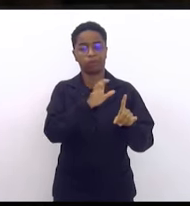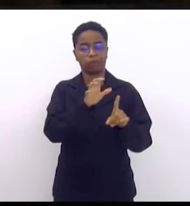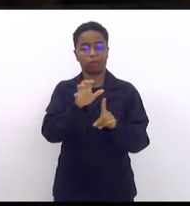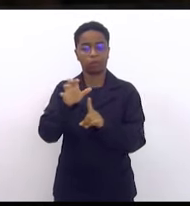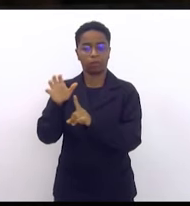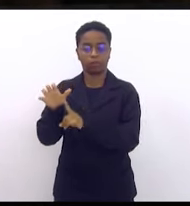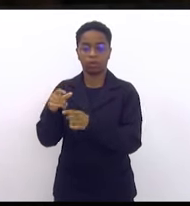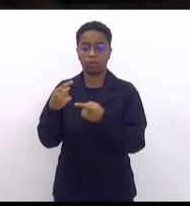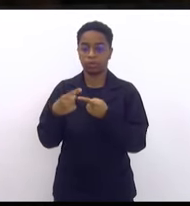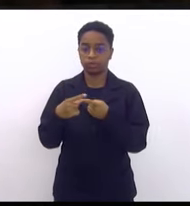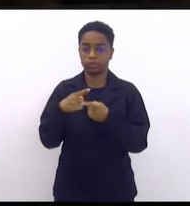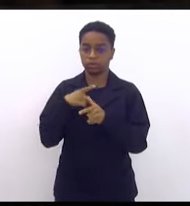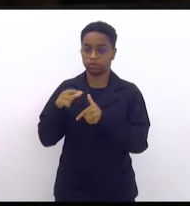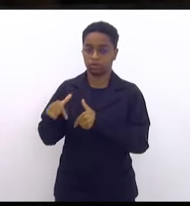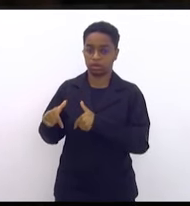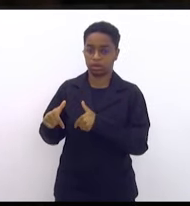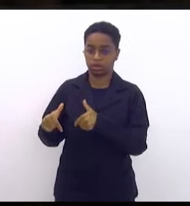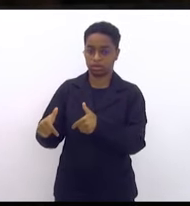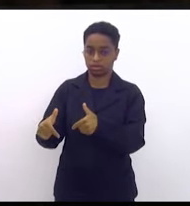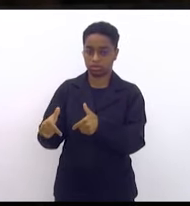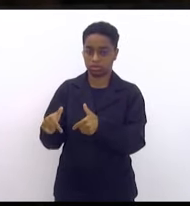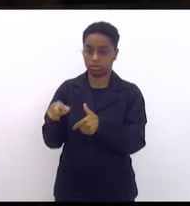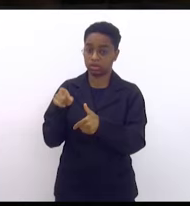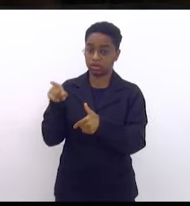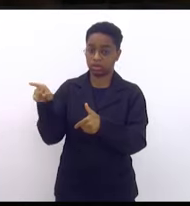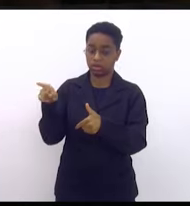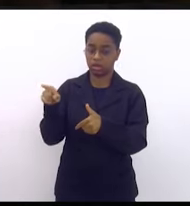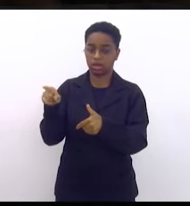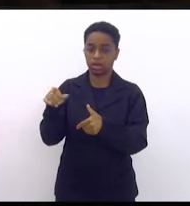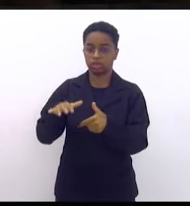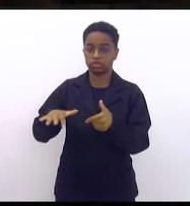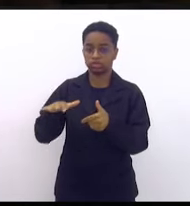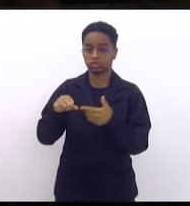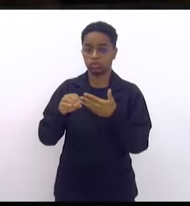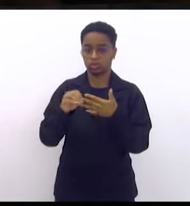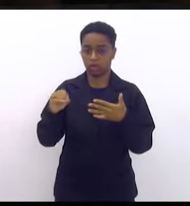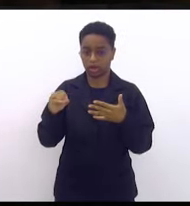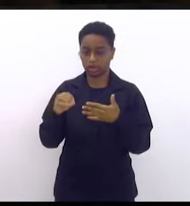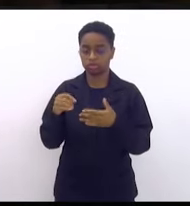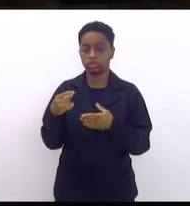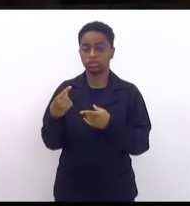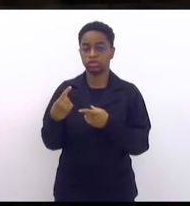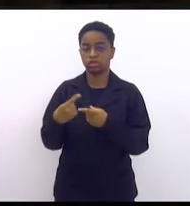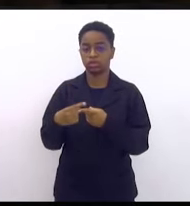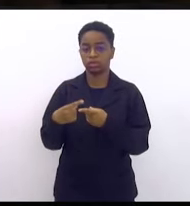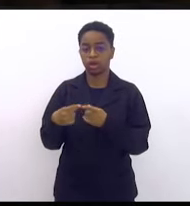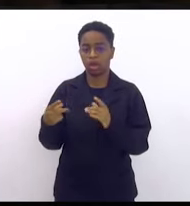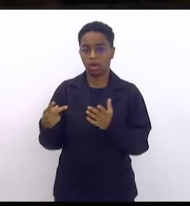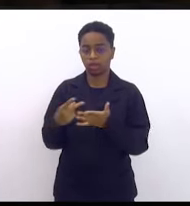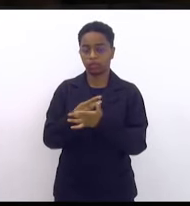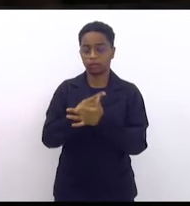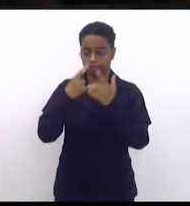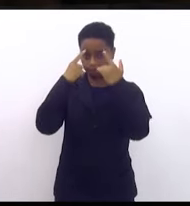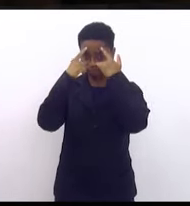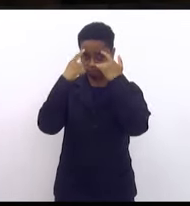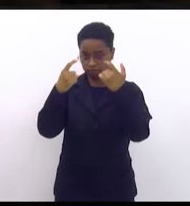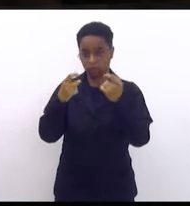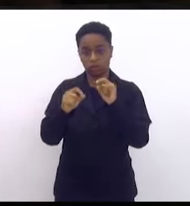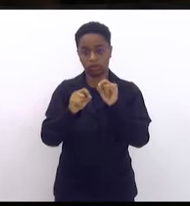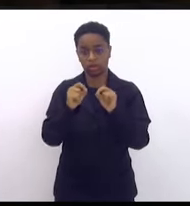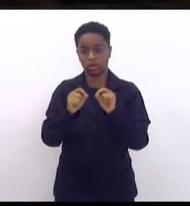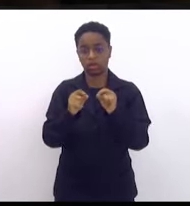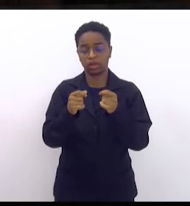desde a operação lá na Zona Oeste, que gerou como contrapartida violenta o incêndio de